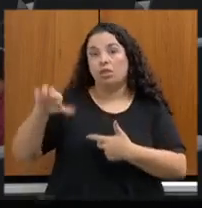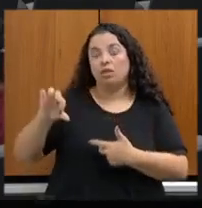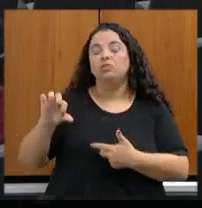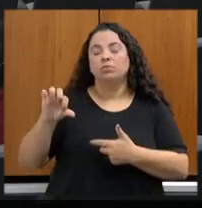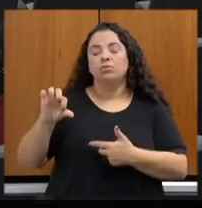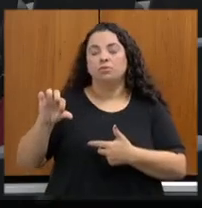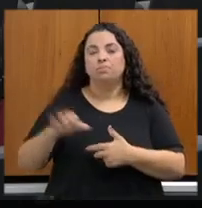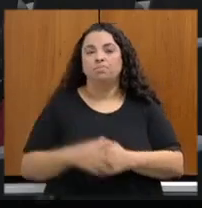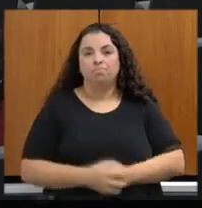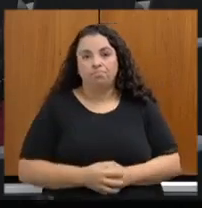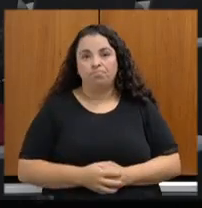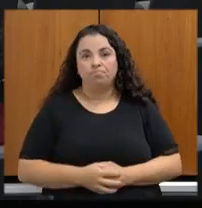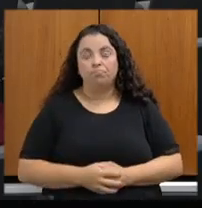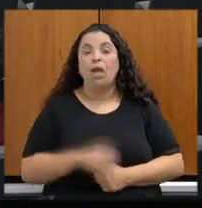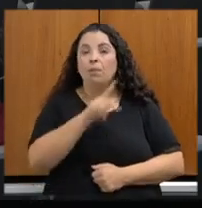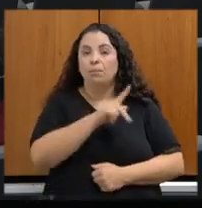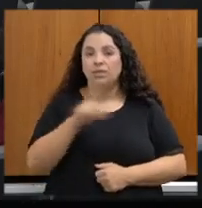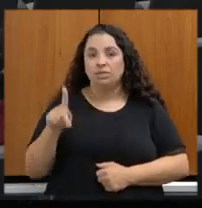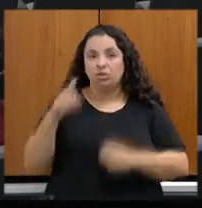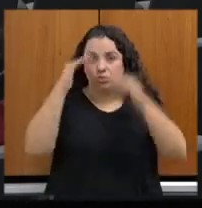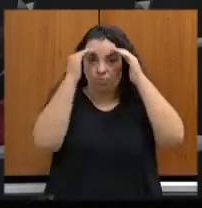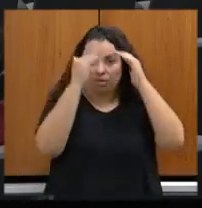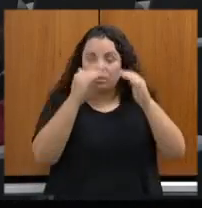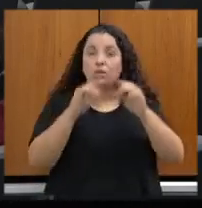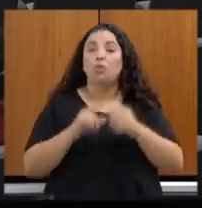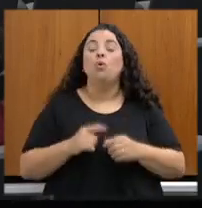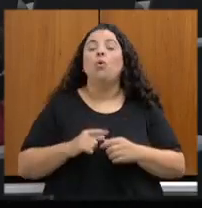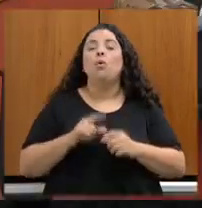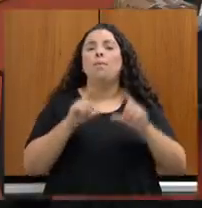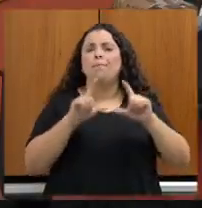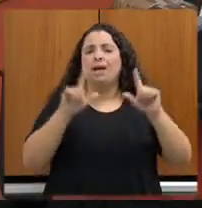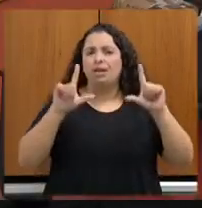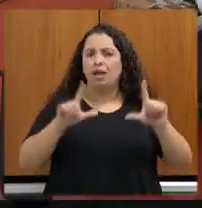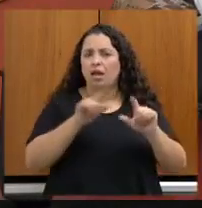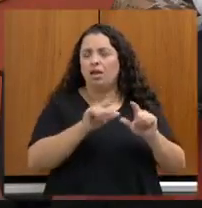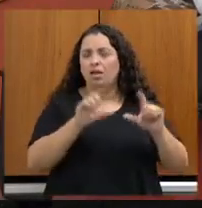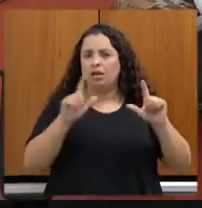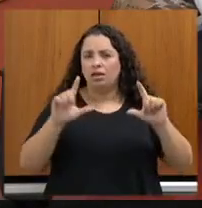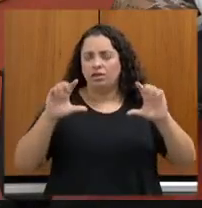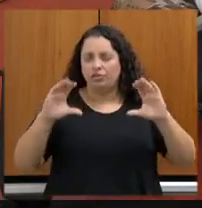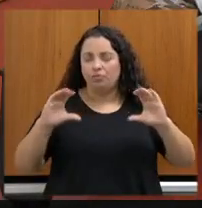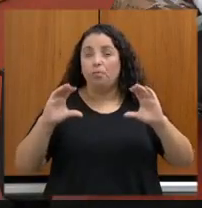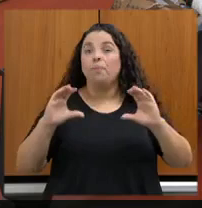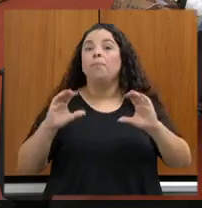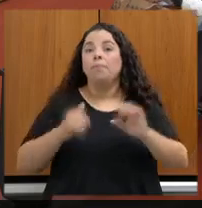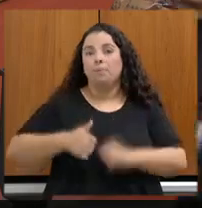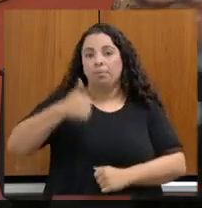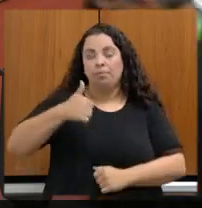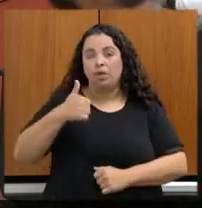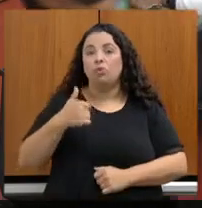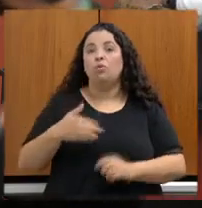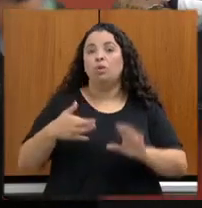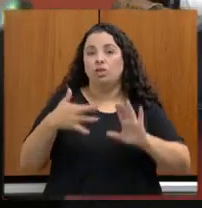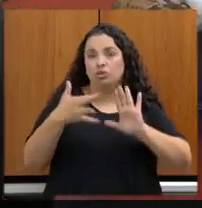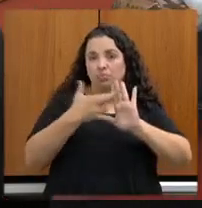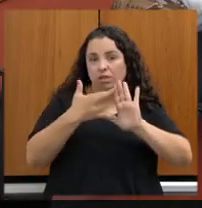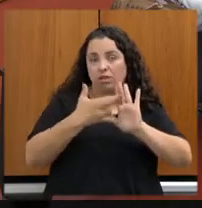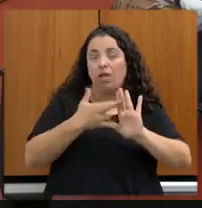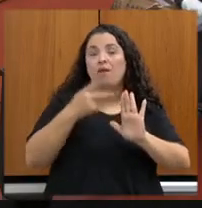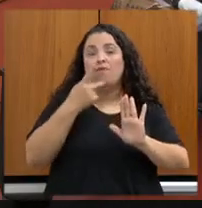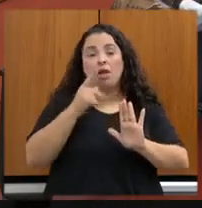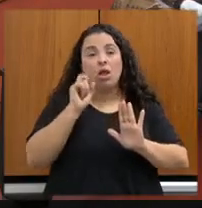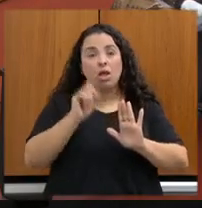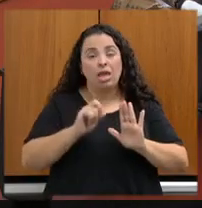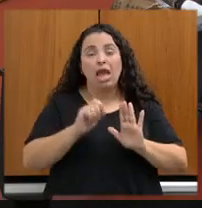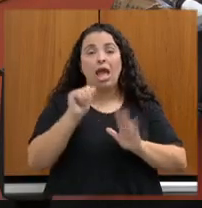A presidência, nos termos do parágrafo 1º do artigo 132 do Regimento Interno, dispensa a leitura da ata da reunião anterior,